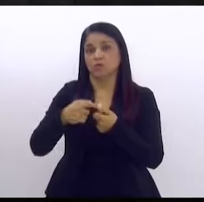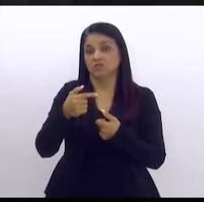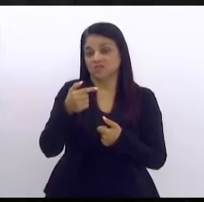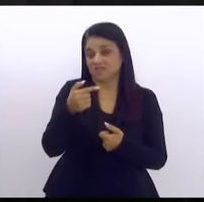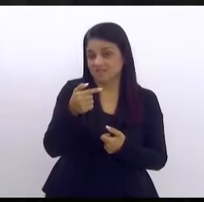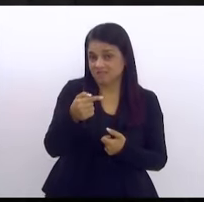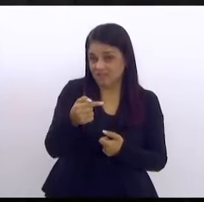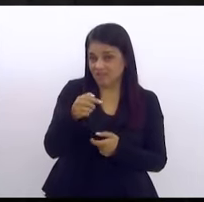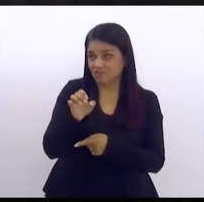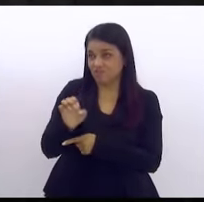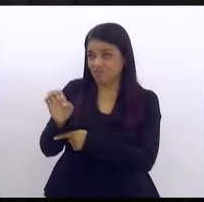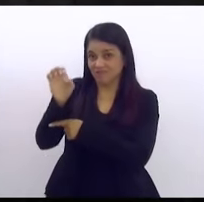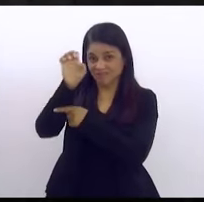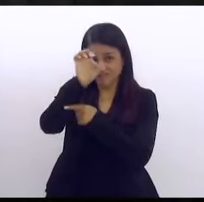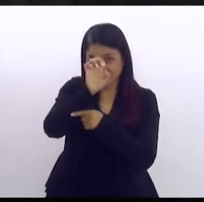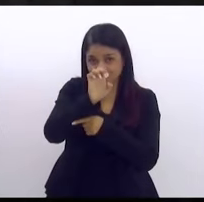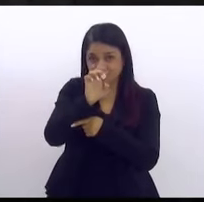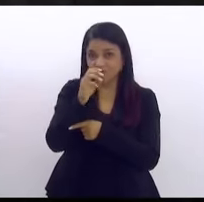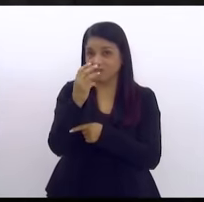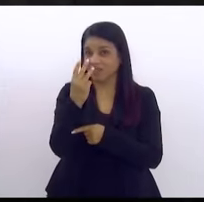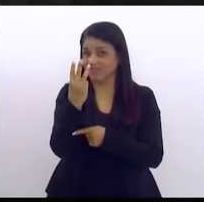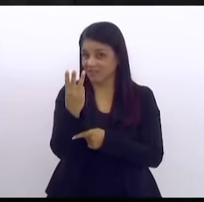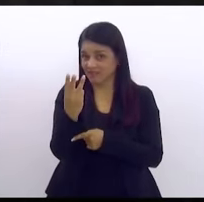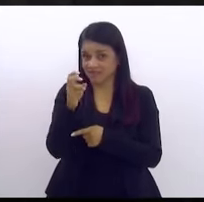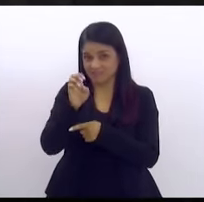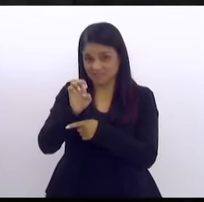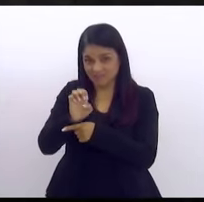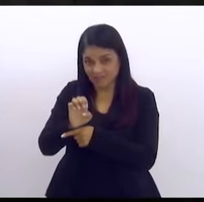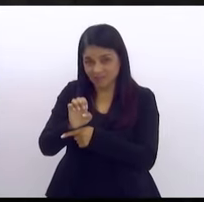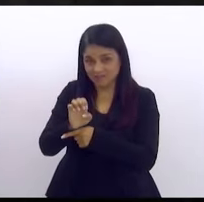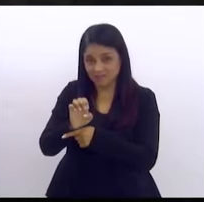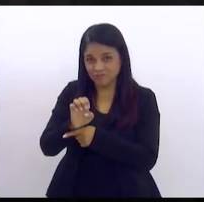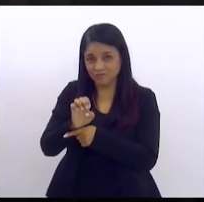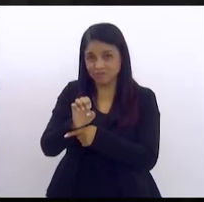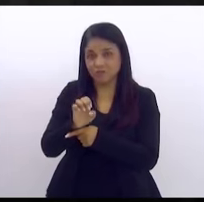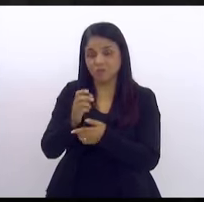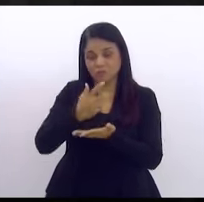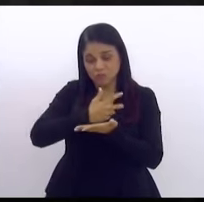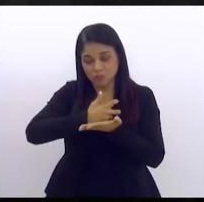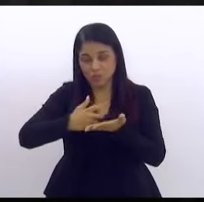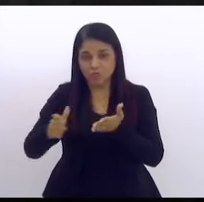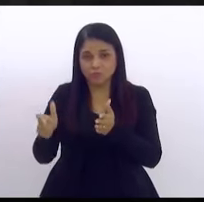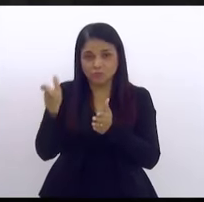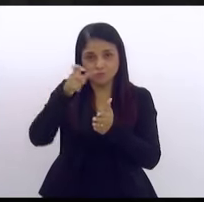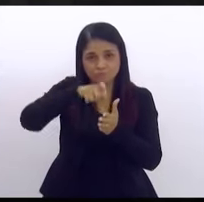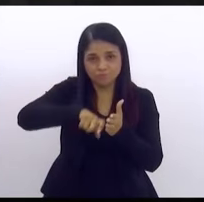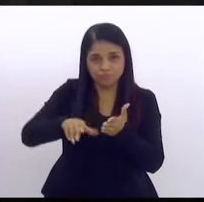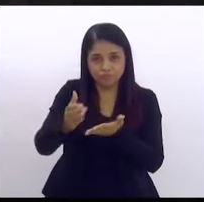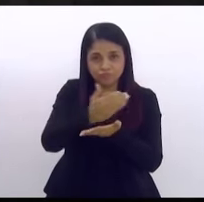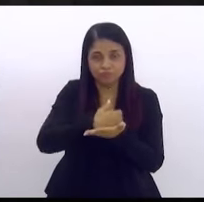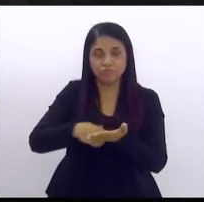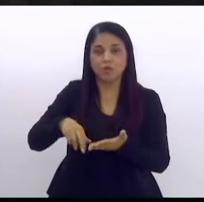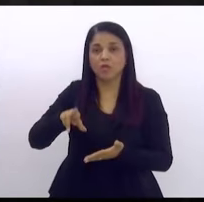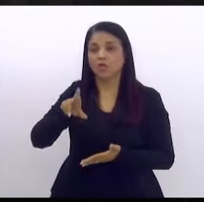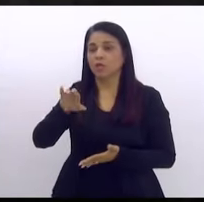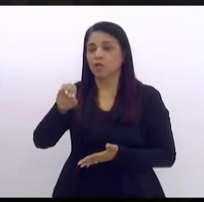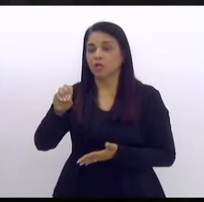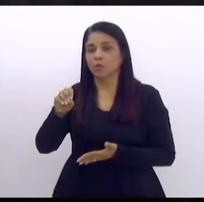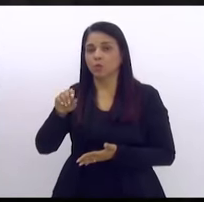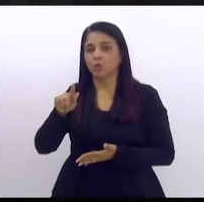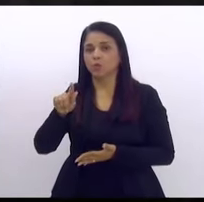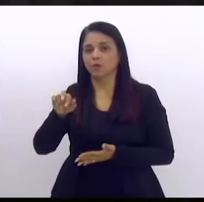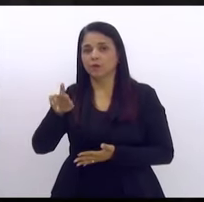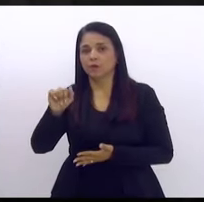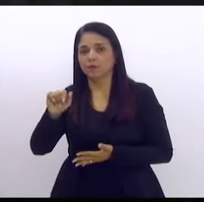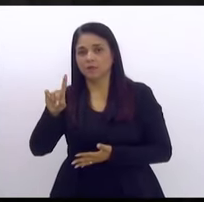7 estados, deputado André Corrêa, 3 deles estão em regime de recuperação fiscal. Rio Grande do Sul,